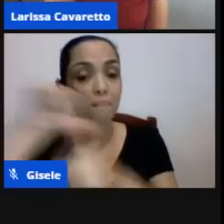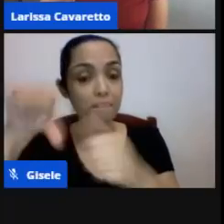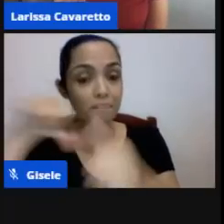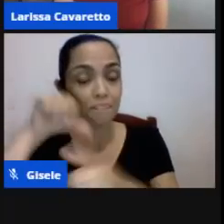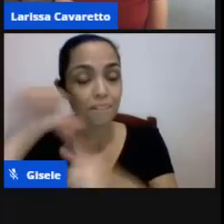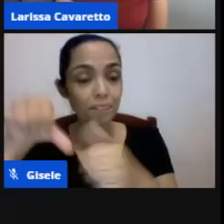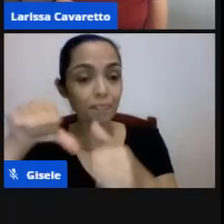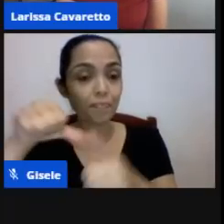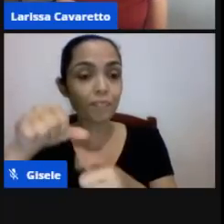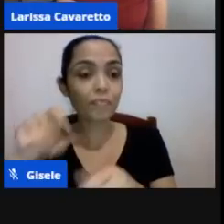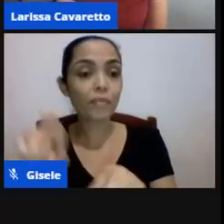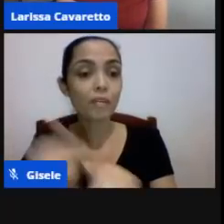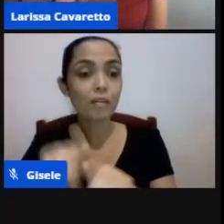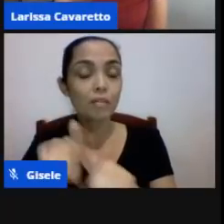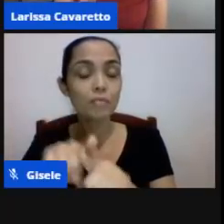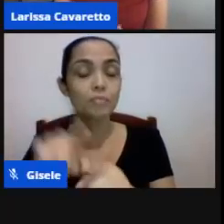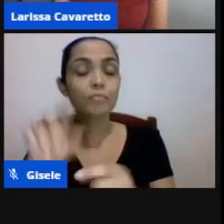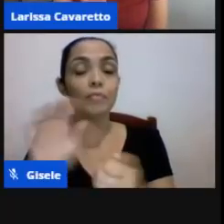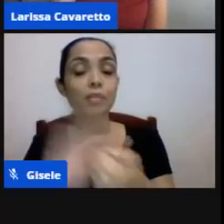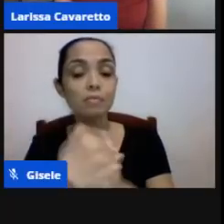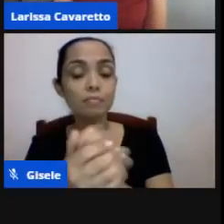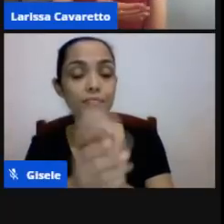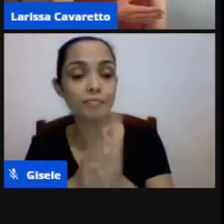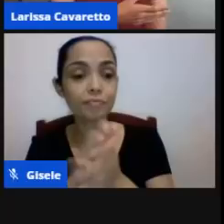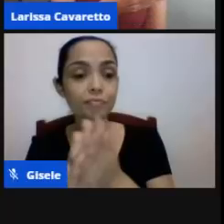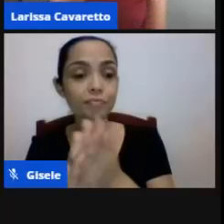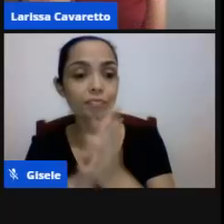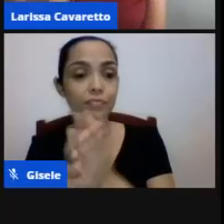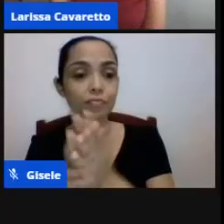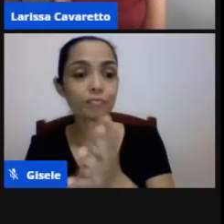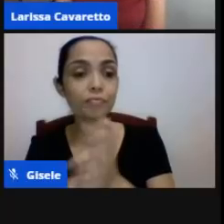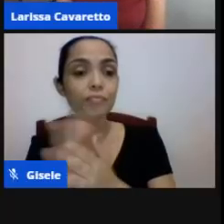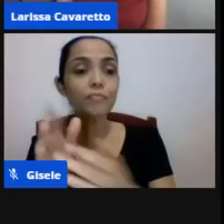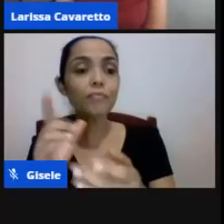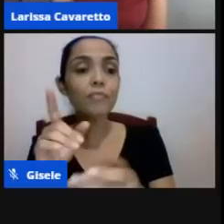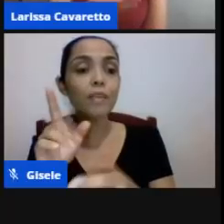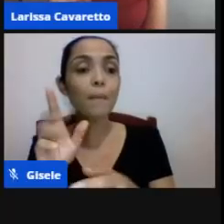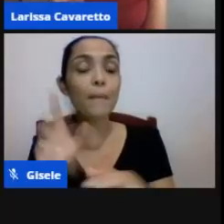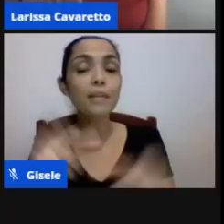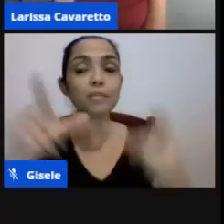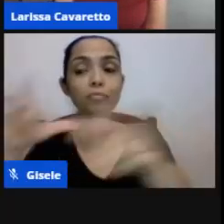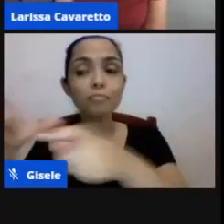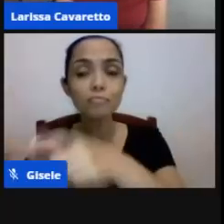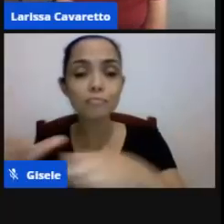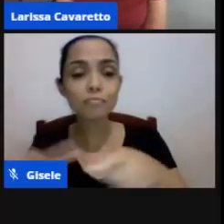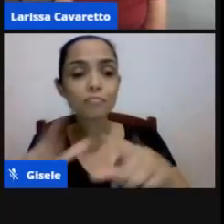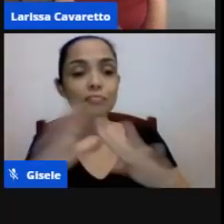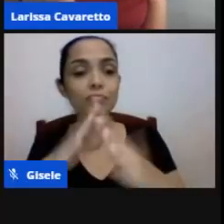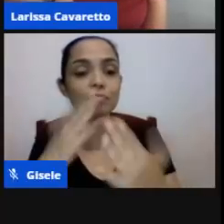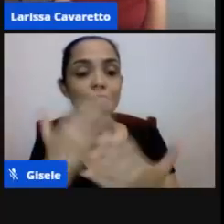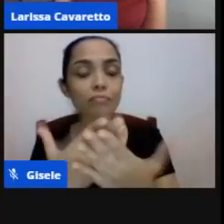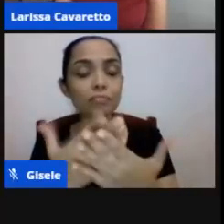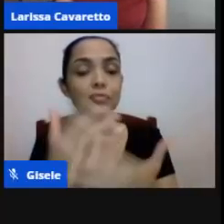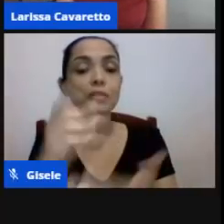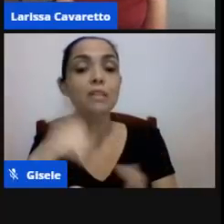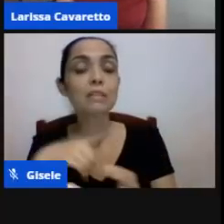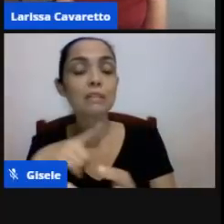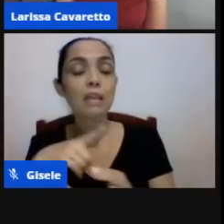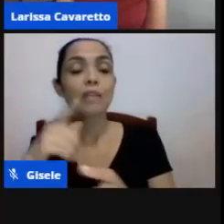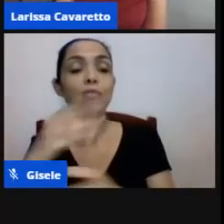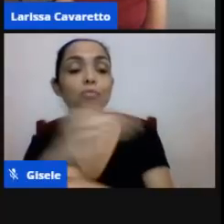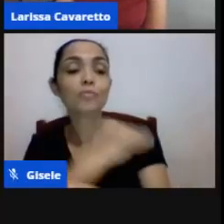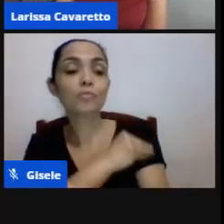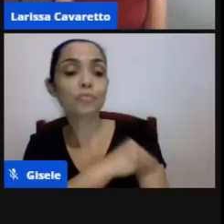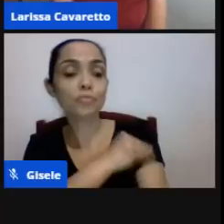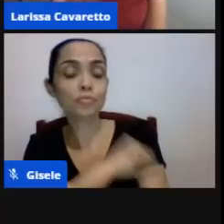Então, para a higienização das mãos, o ideal é ter o máximo de pontos possíveis de dispensadores de álcool gel e de lavagem